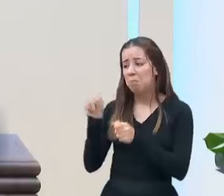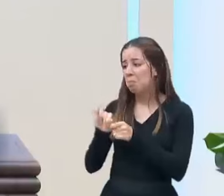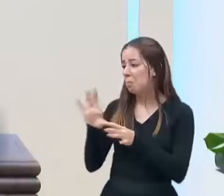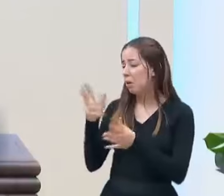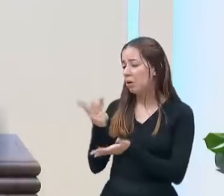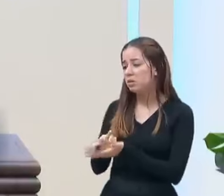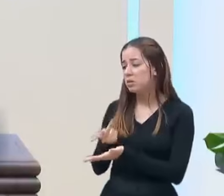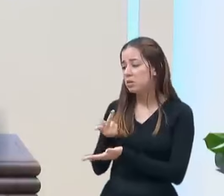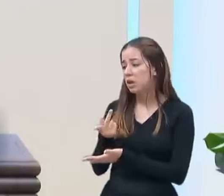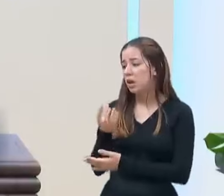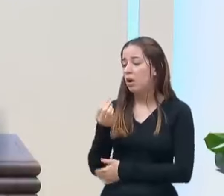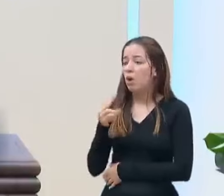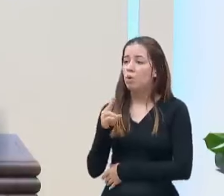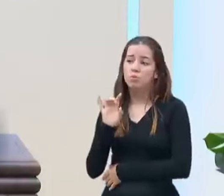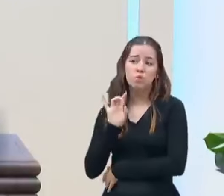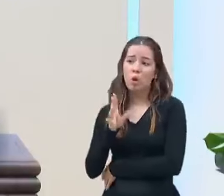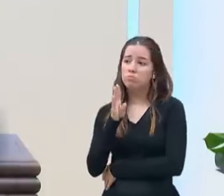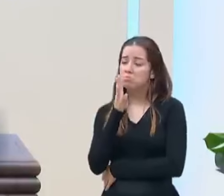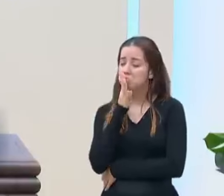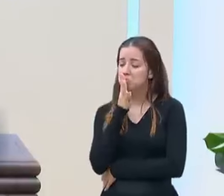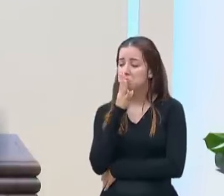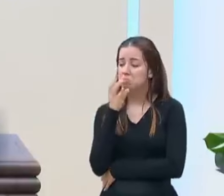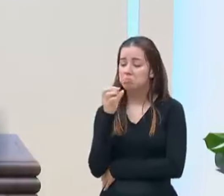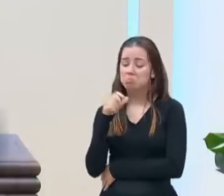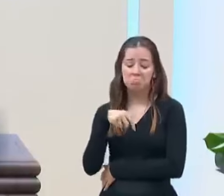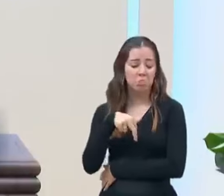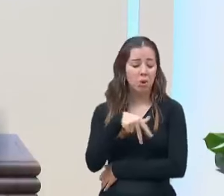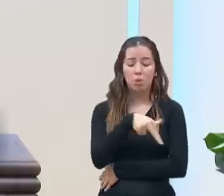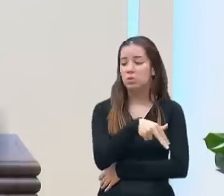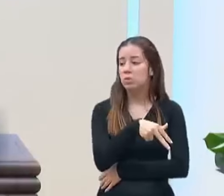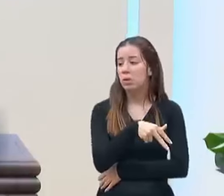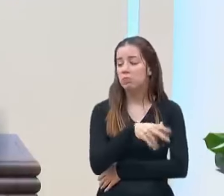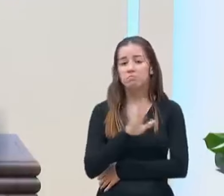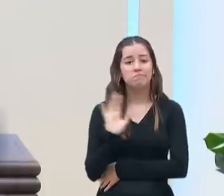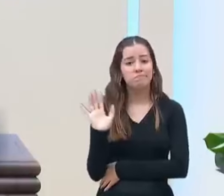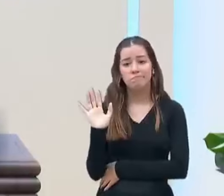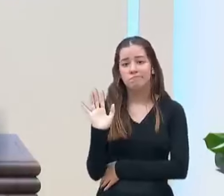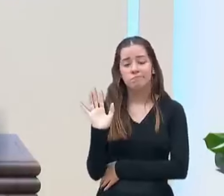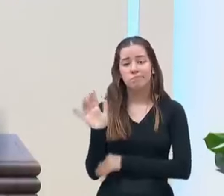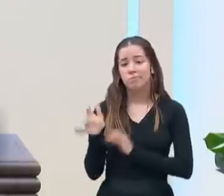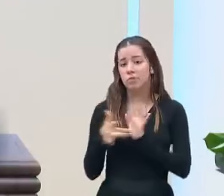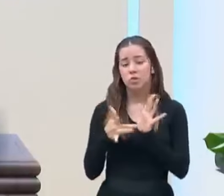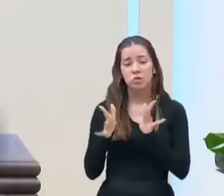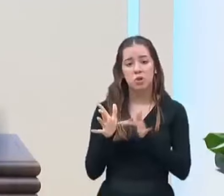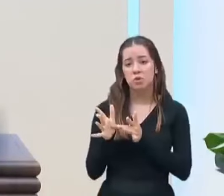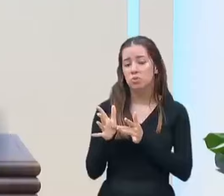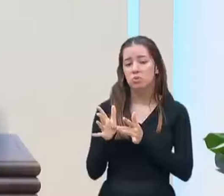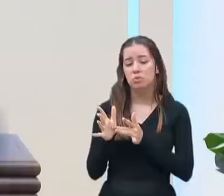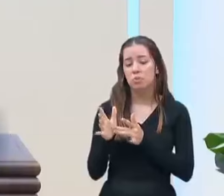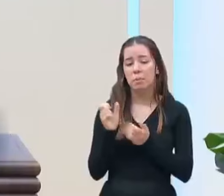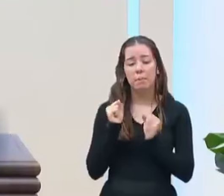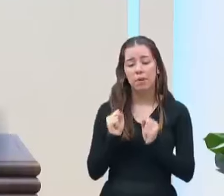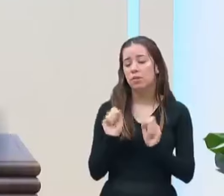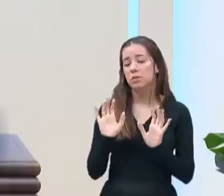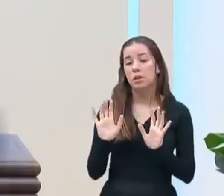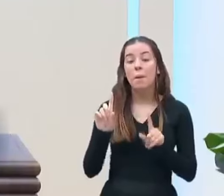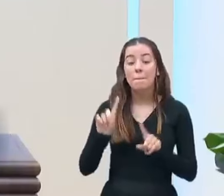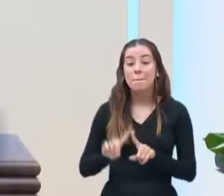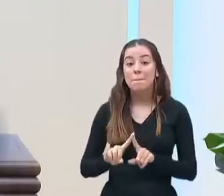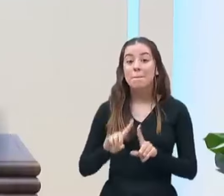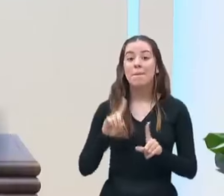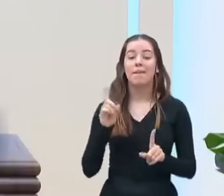e não agir. Porque ele é soberano. Ele faz o que ele quer. Ele resolveu falar.